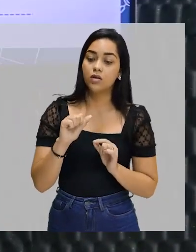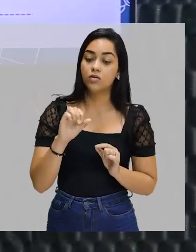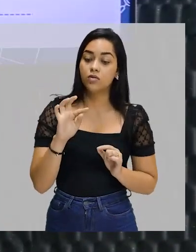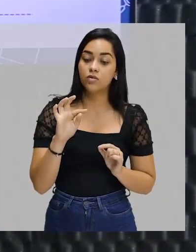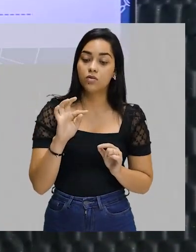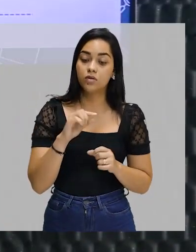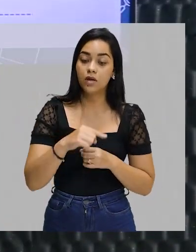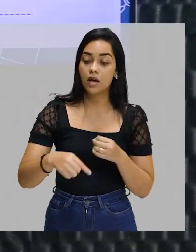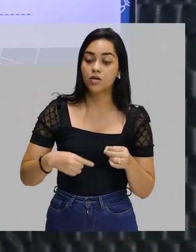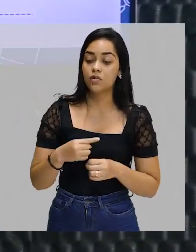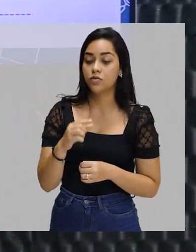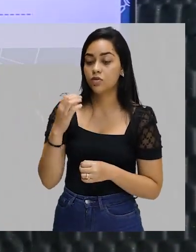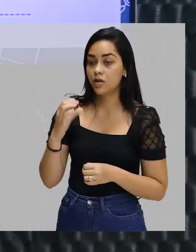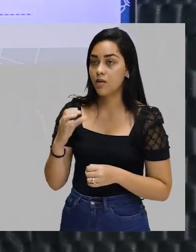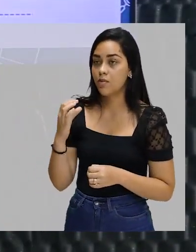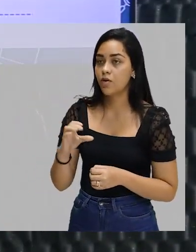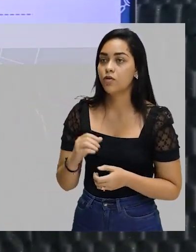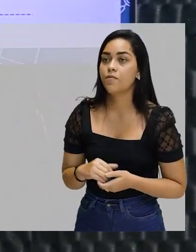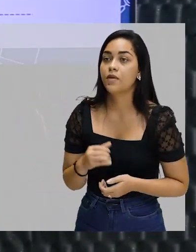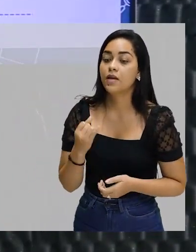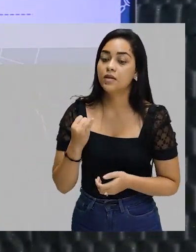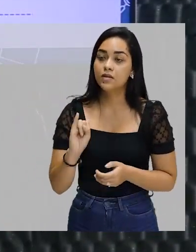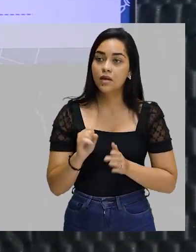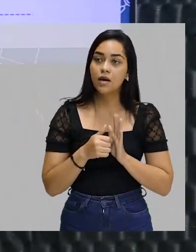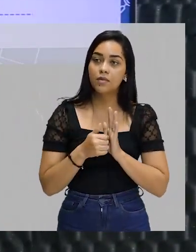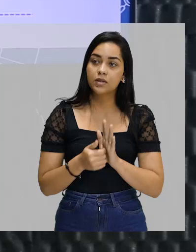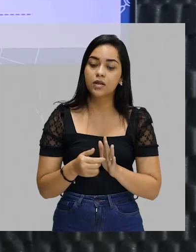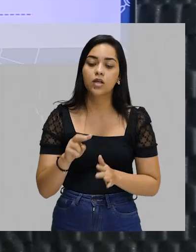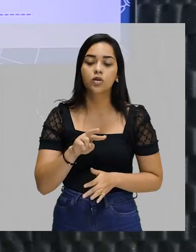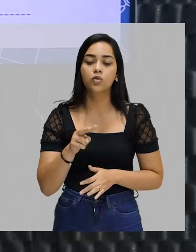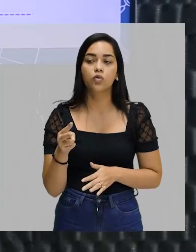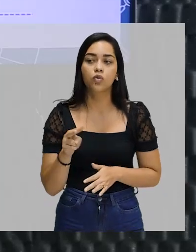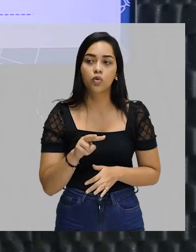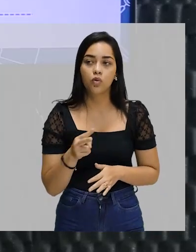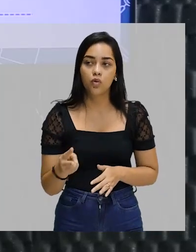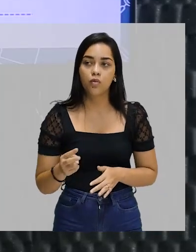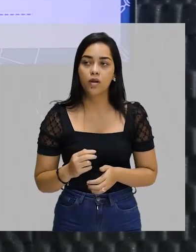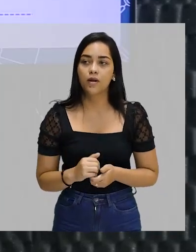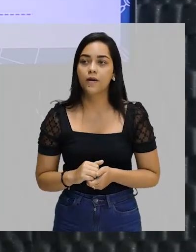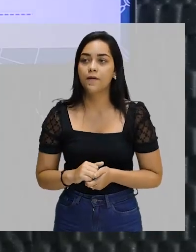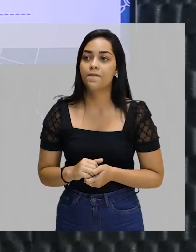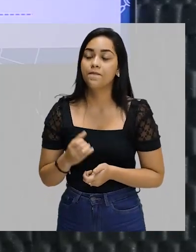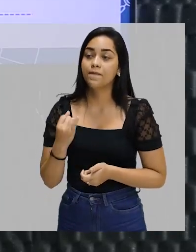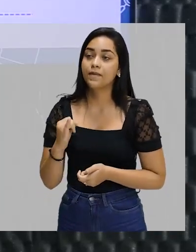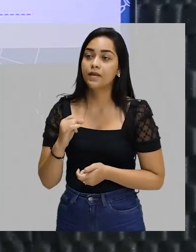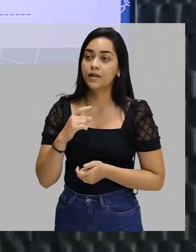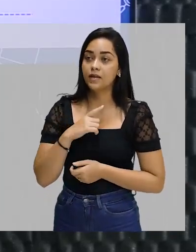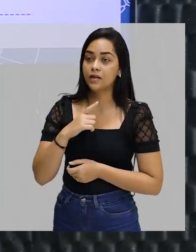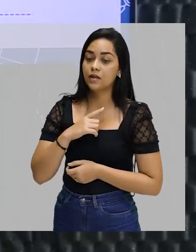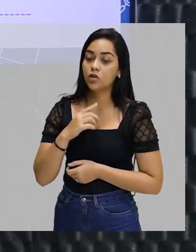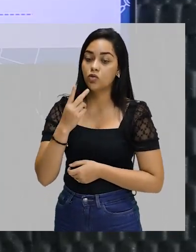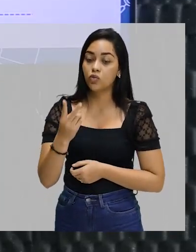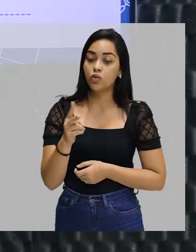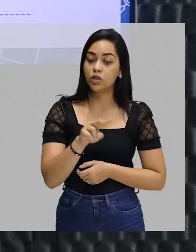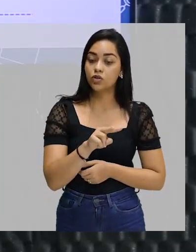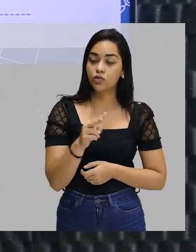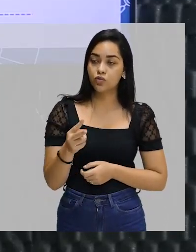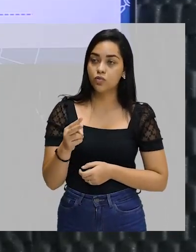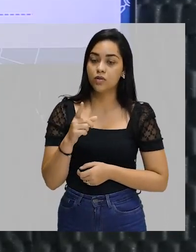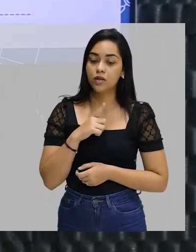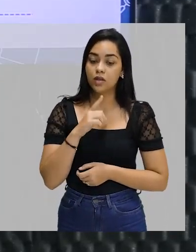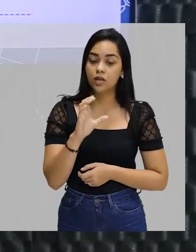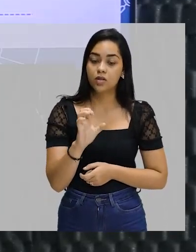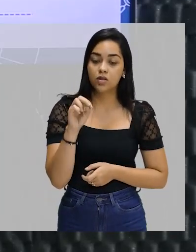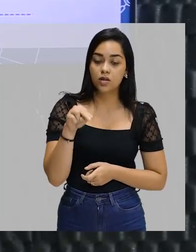carbono. Show? Se aparecer uma ligação dupla, en. Se tivermos 2 duplas,